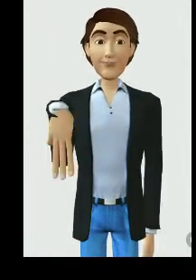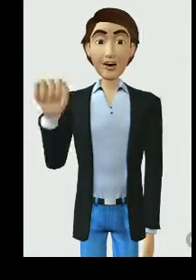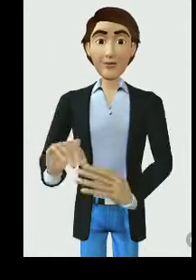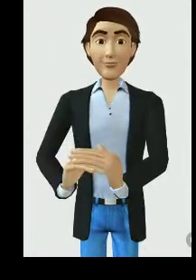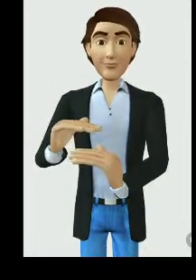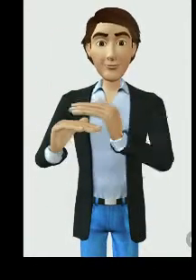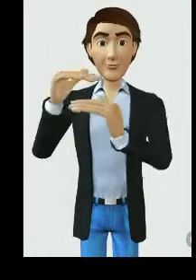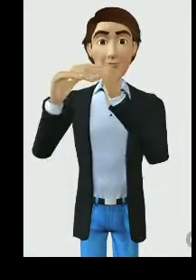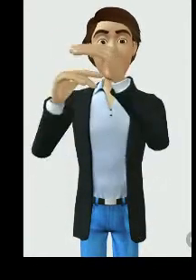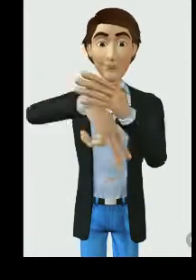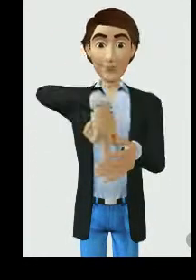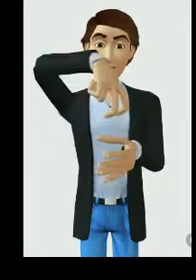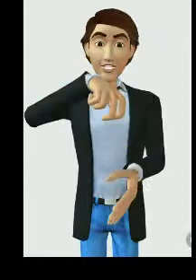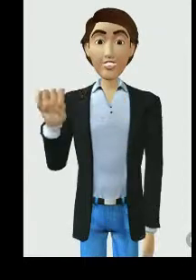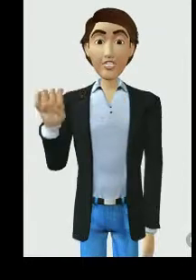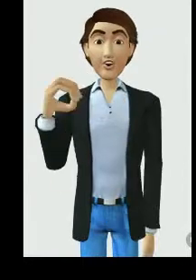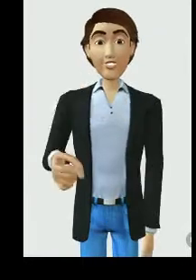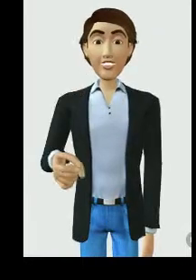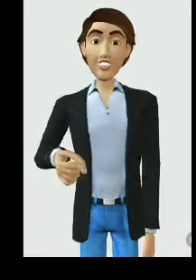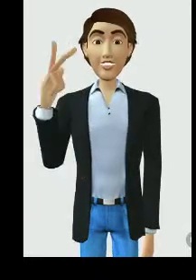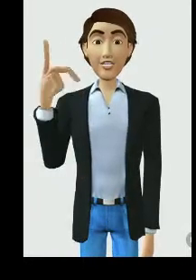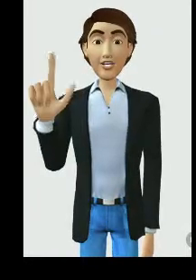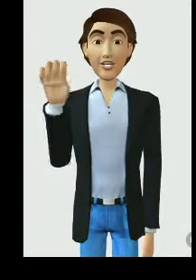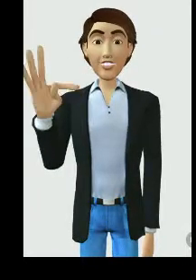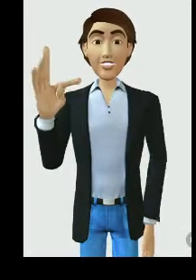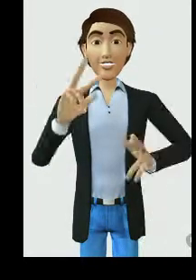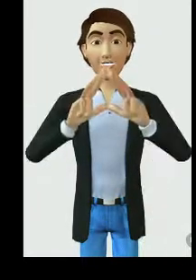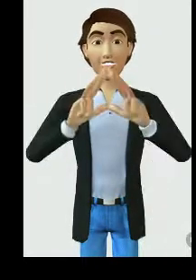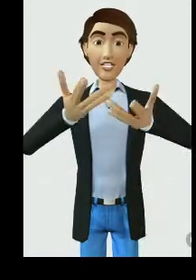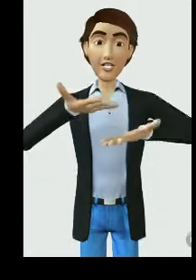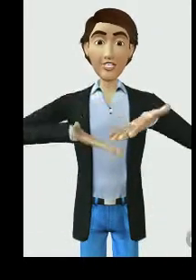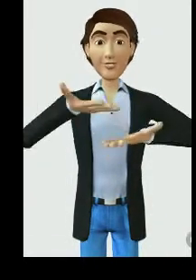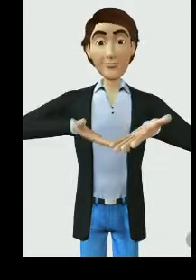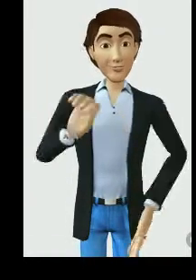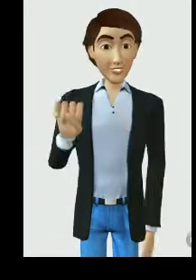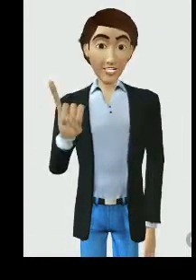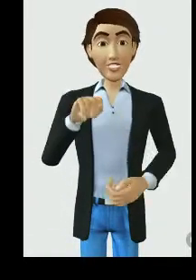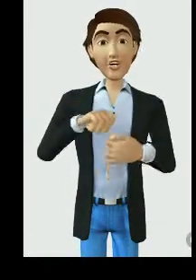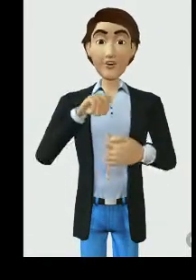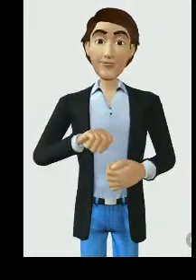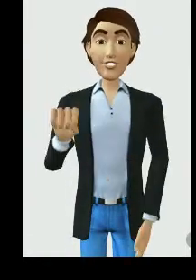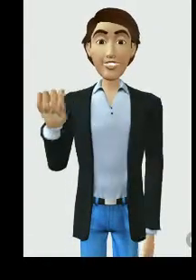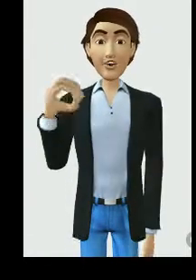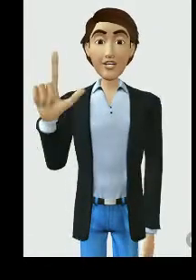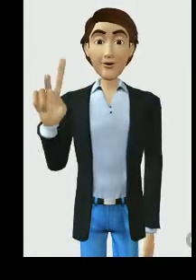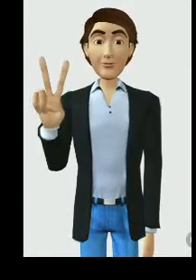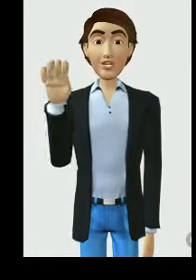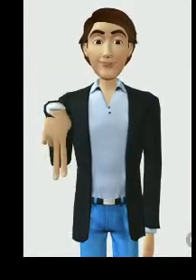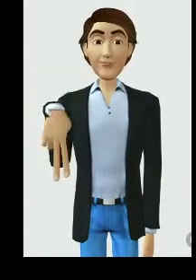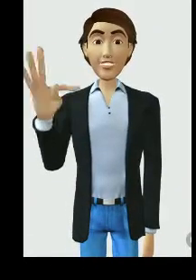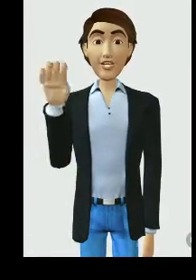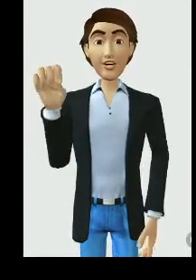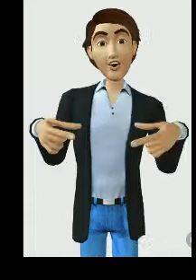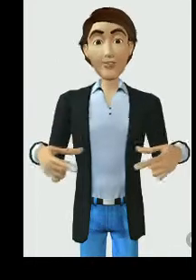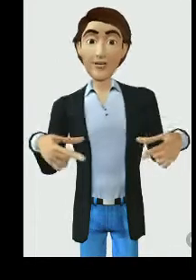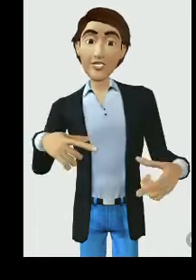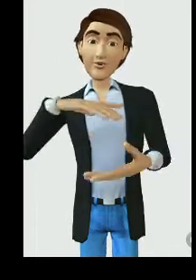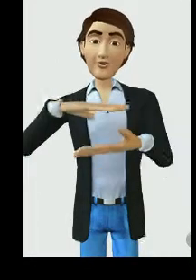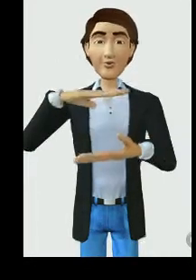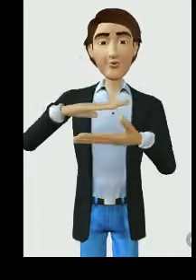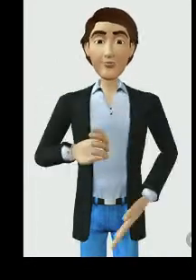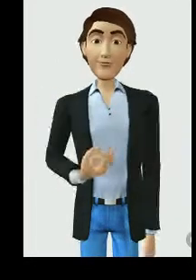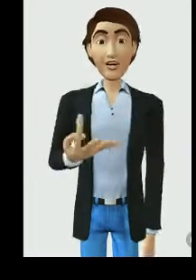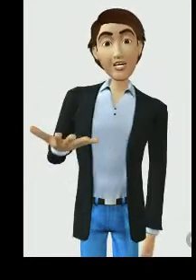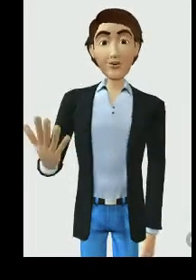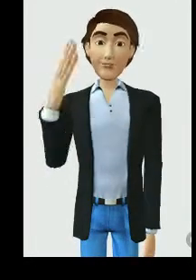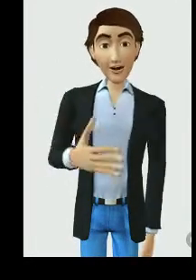essa reciclagem que se faz do solvente, onde uma pequena quantidade já é o suficiente para fazer a extração por